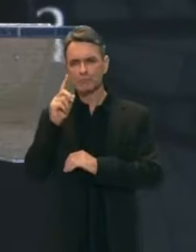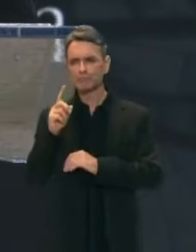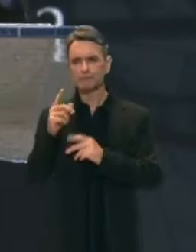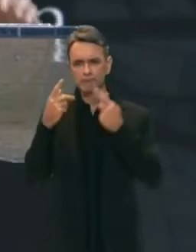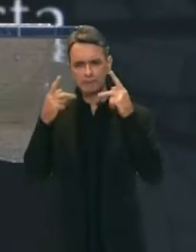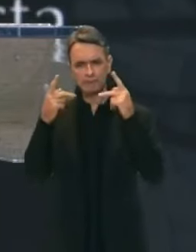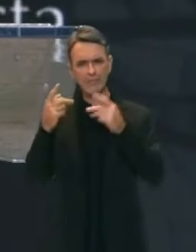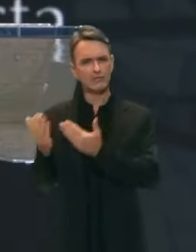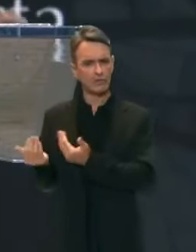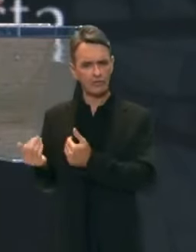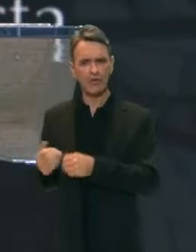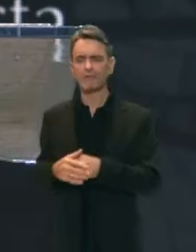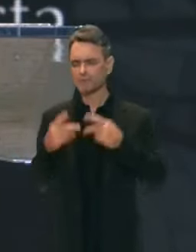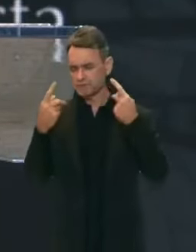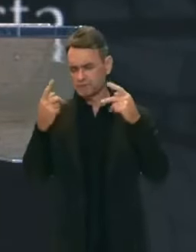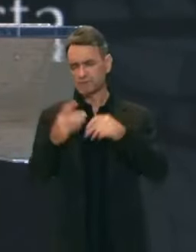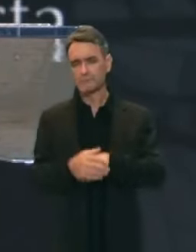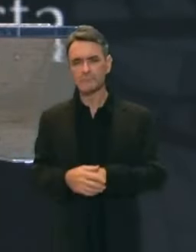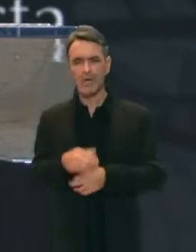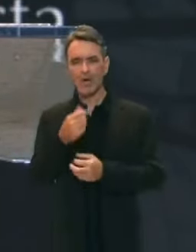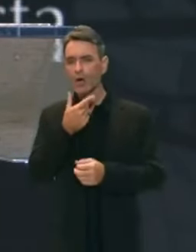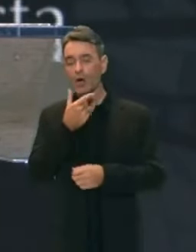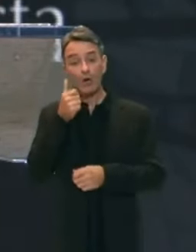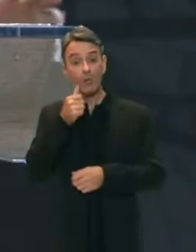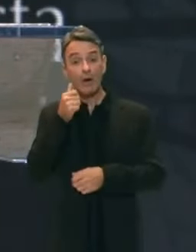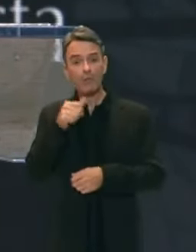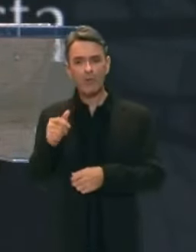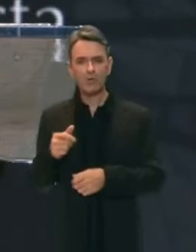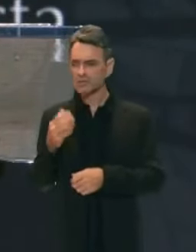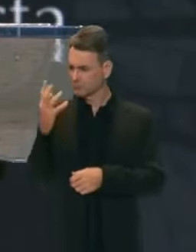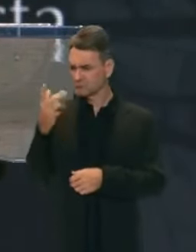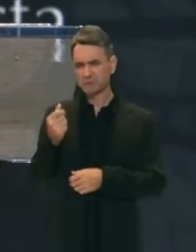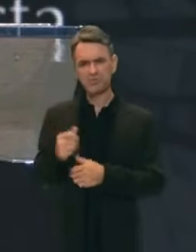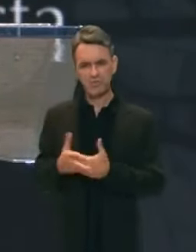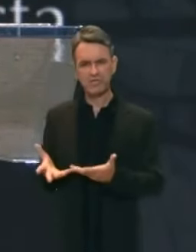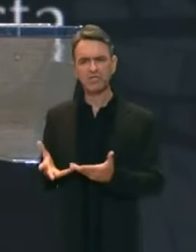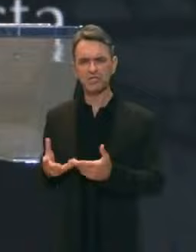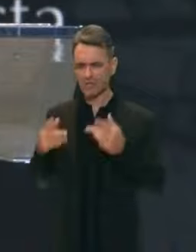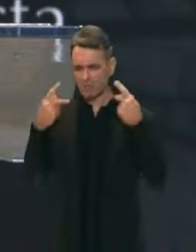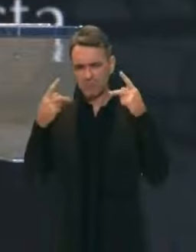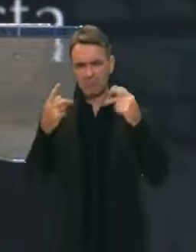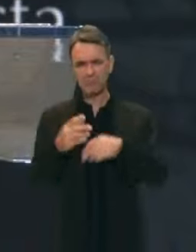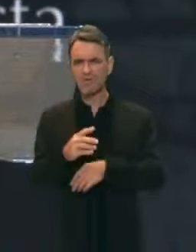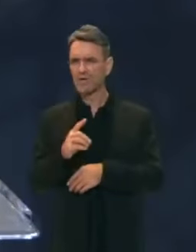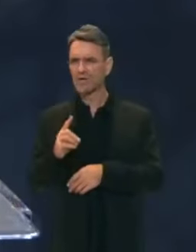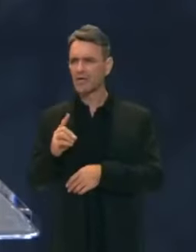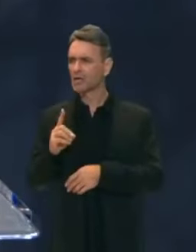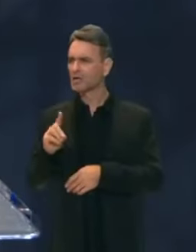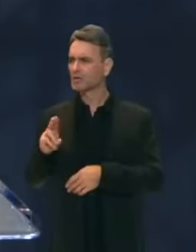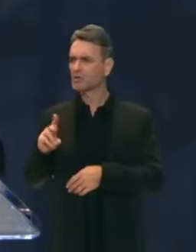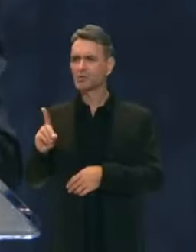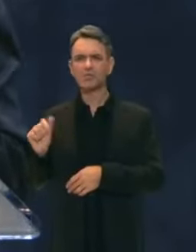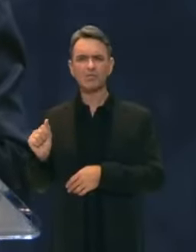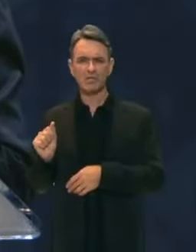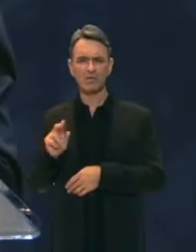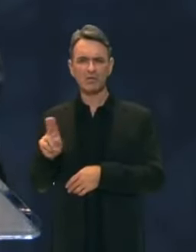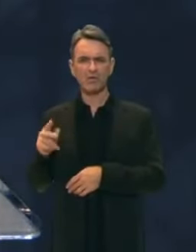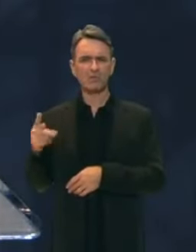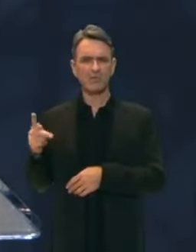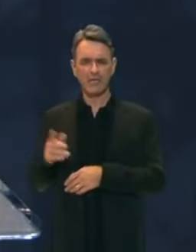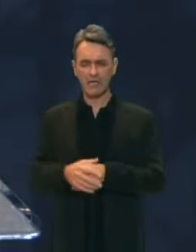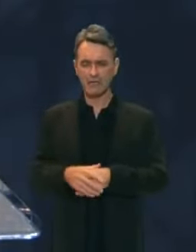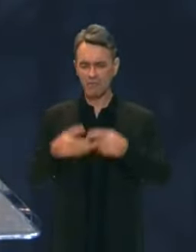teve uma menina pregando, uma moça linda, acho que é Duda o nome dela, né? E ela